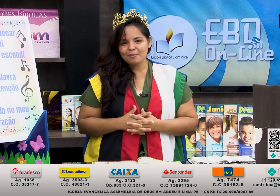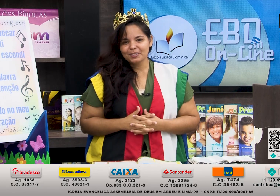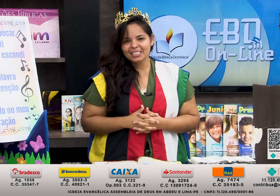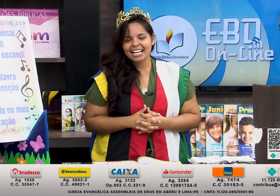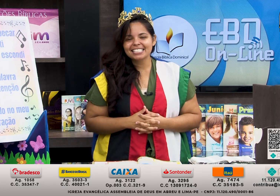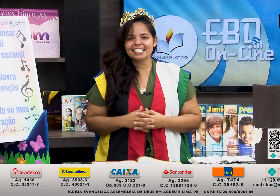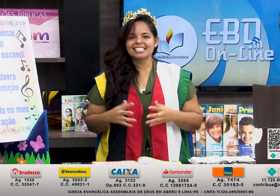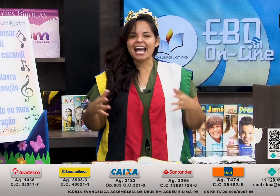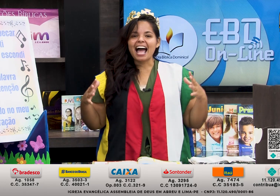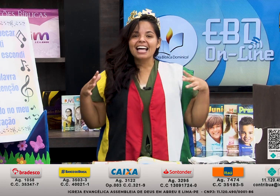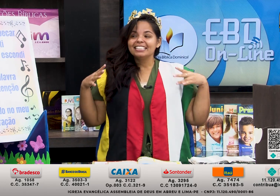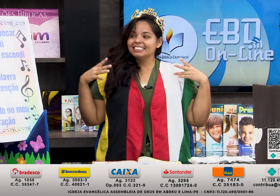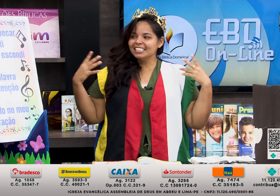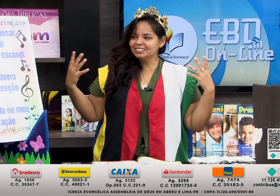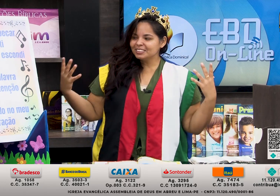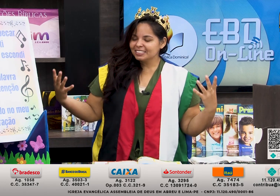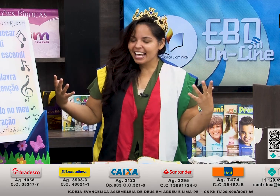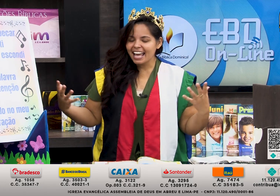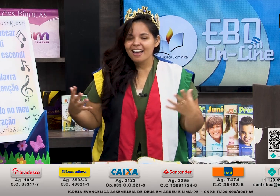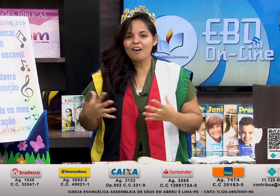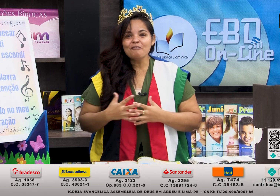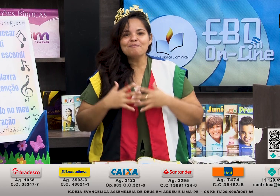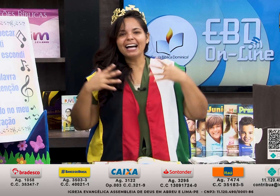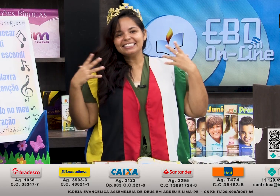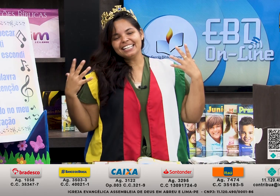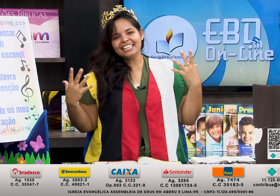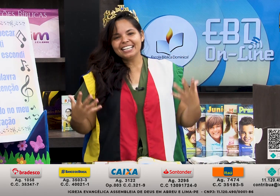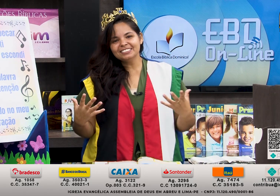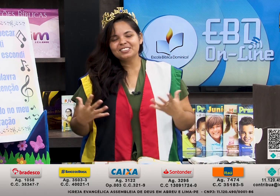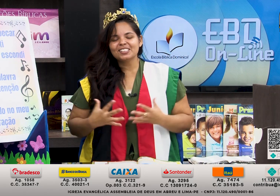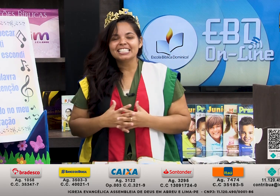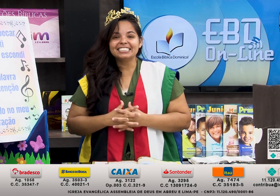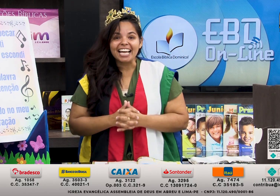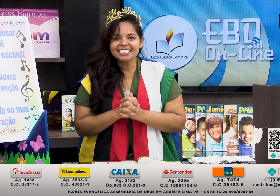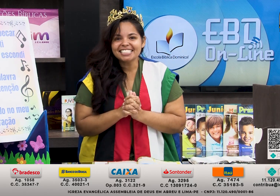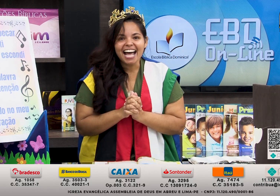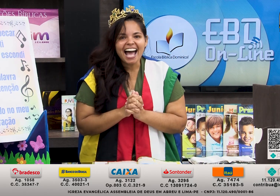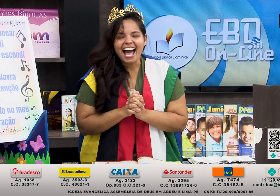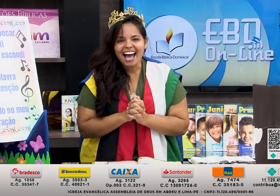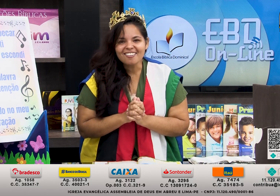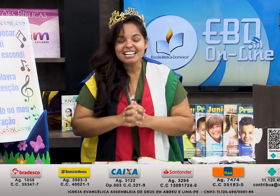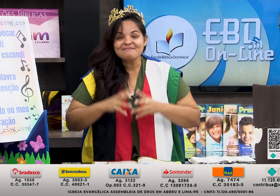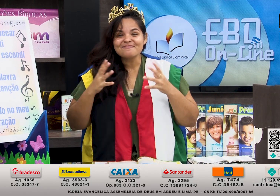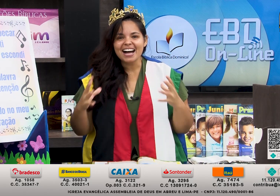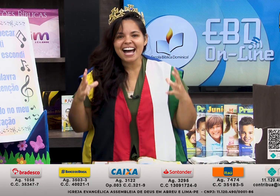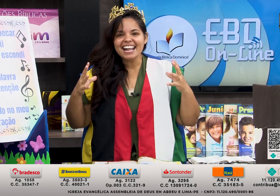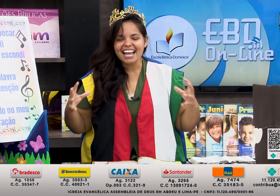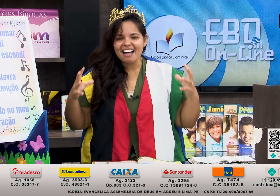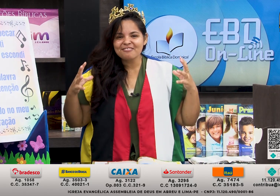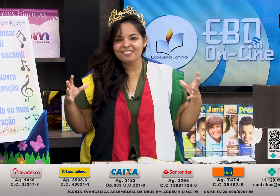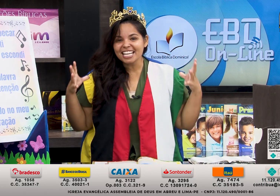Deus por essa oportunidade de estar dando, né? Compartilhando desta aula